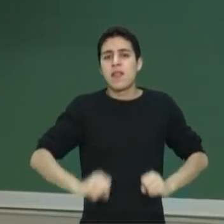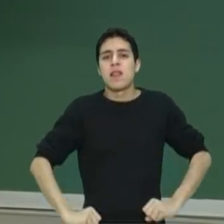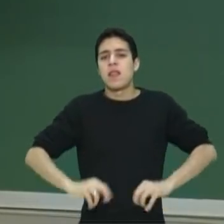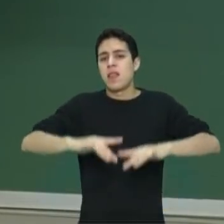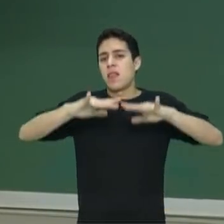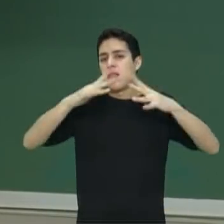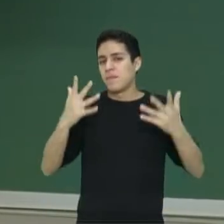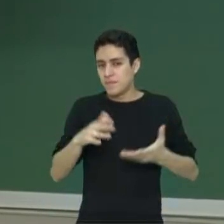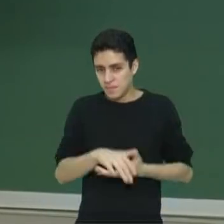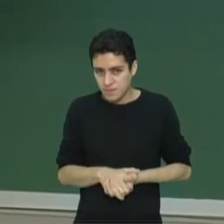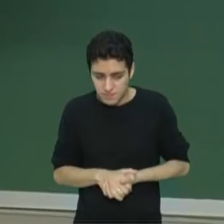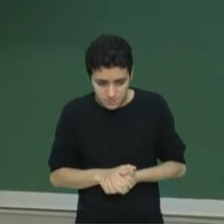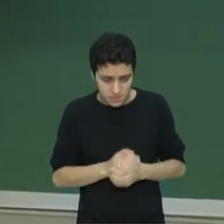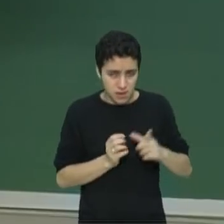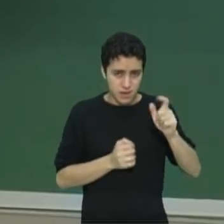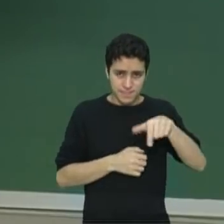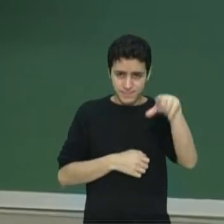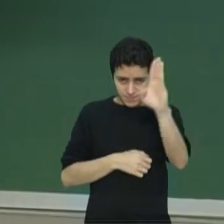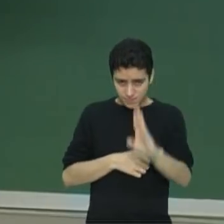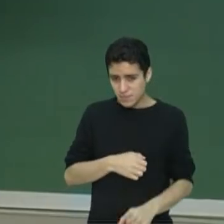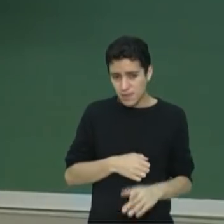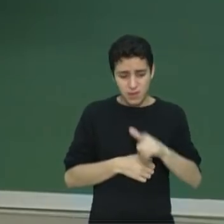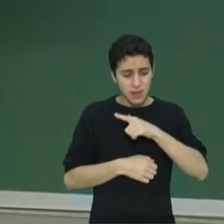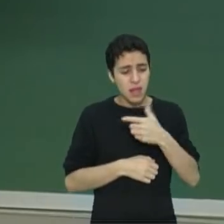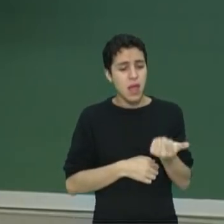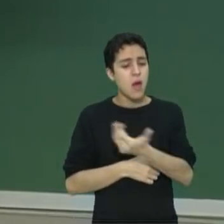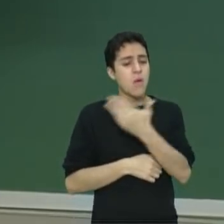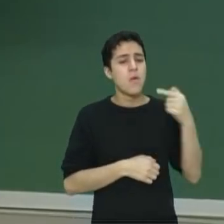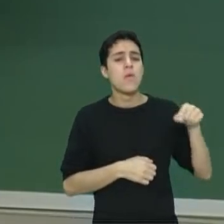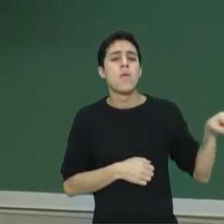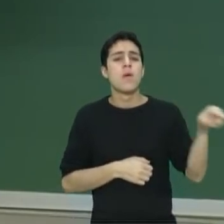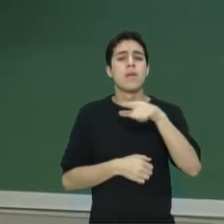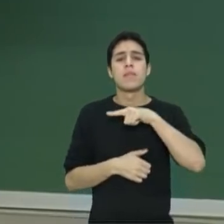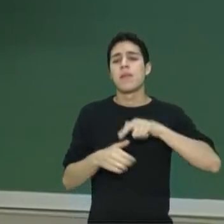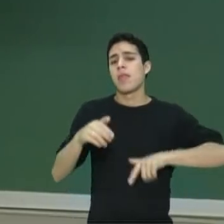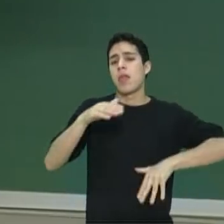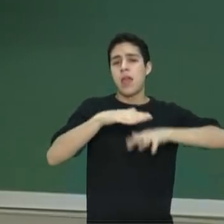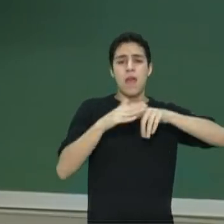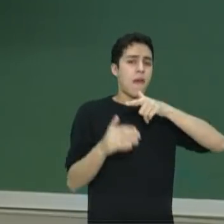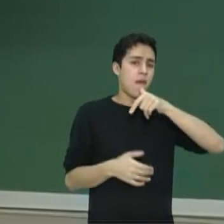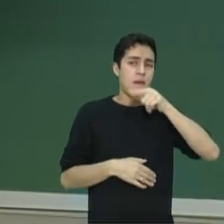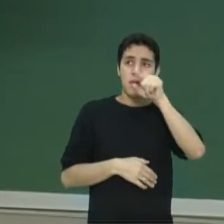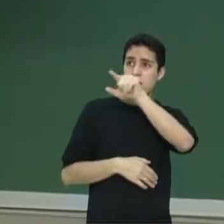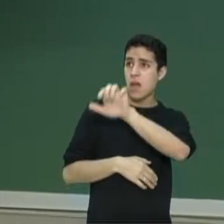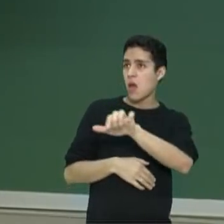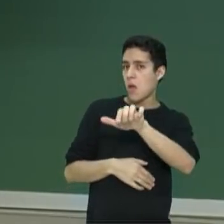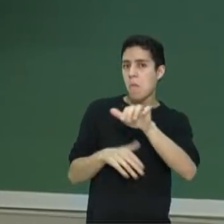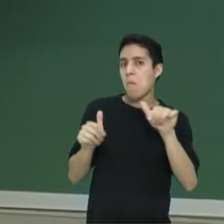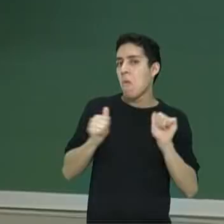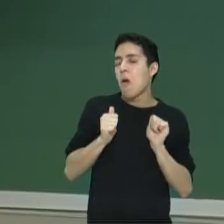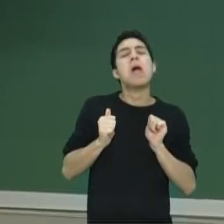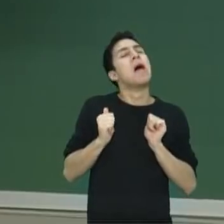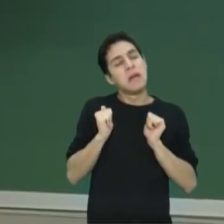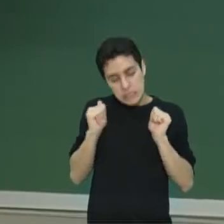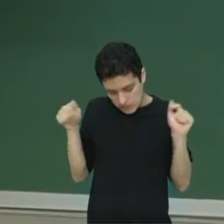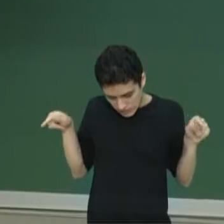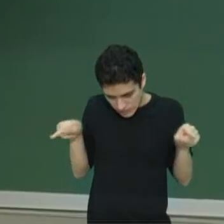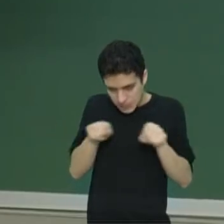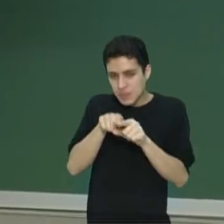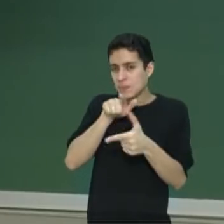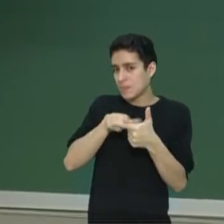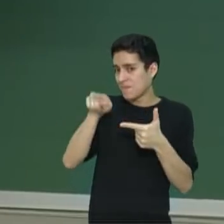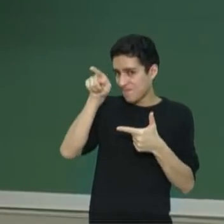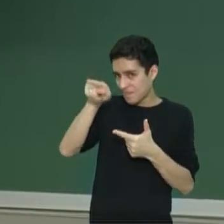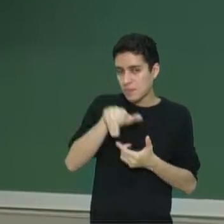nós, o Brasil, né, infelizmente, nós temos alguns lugares onde ocorrem enchentes, mas a Europa também não escapa disso, né? Há alguns anos